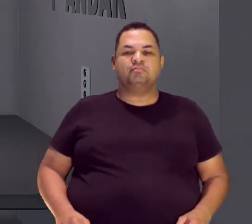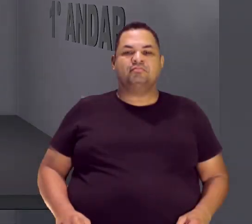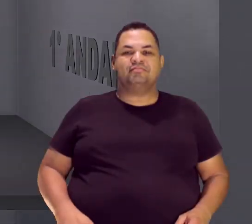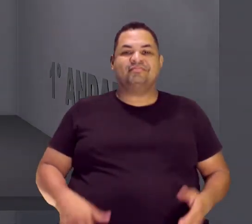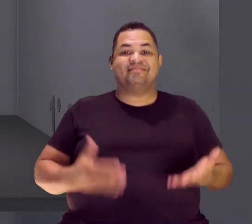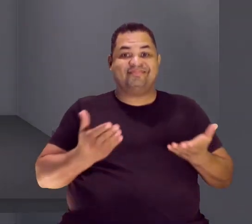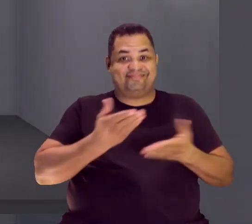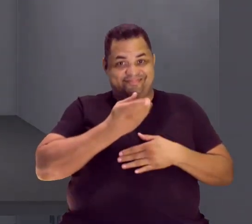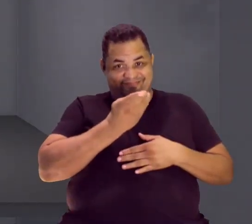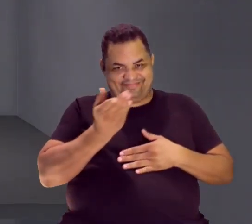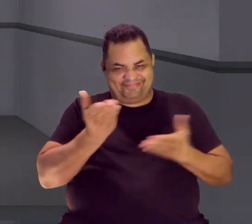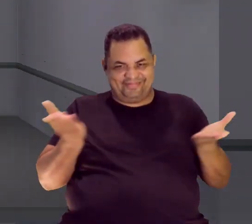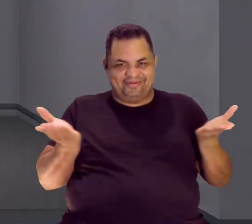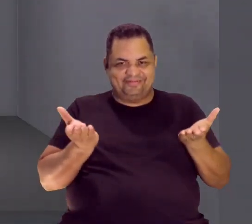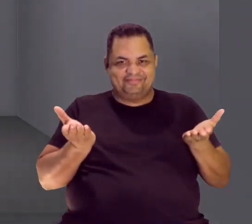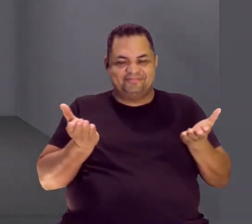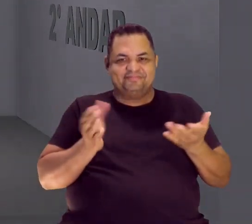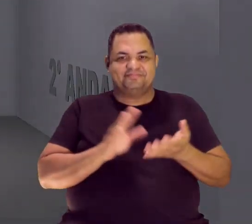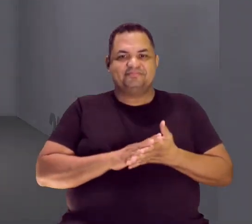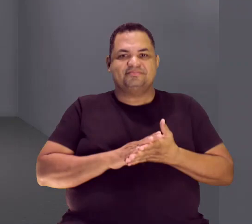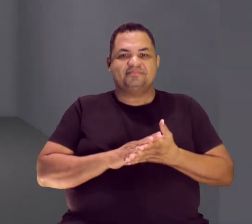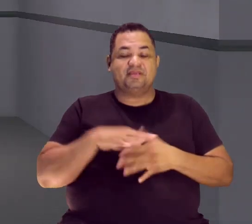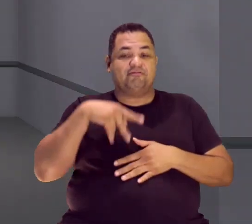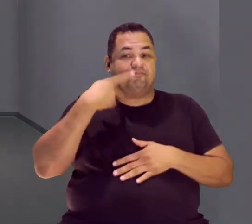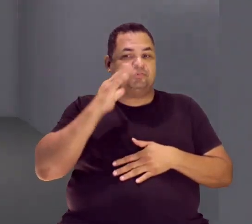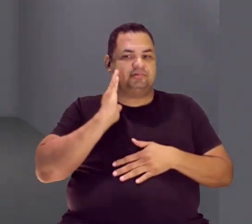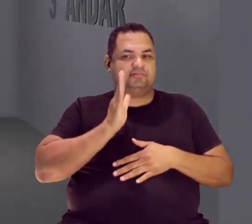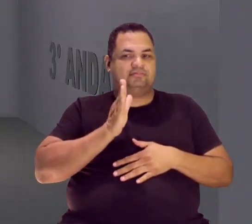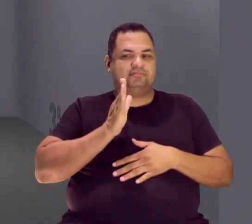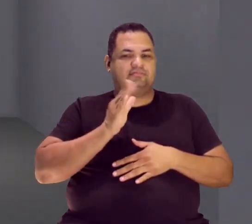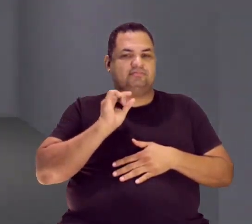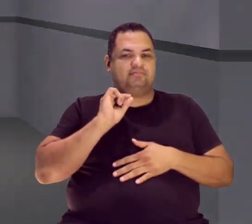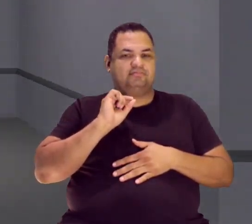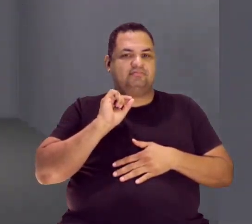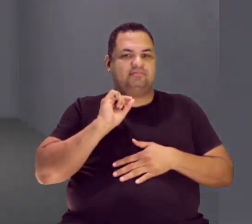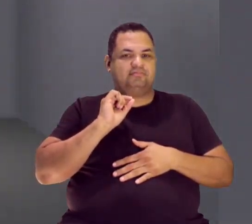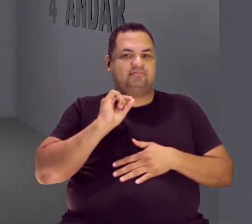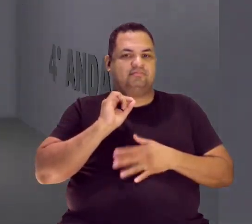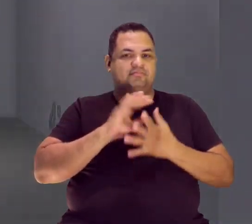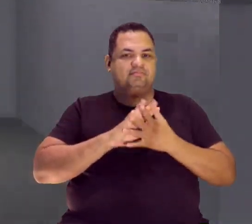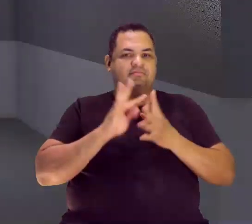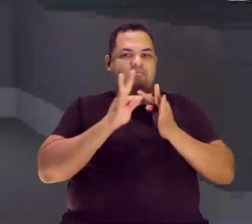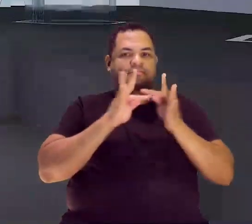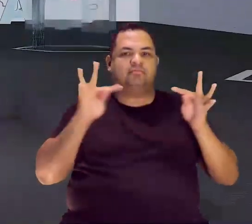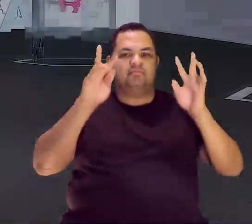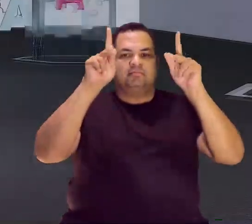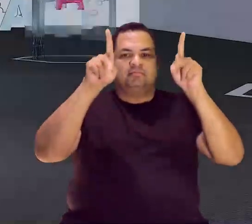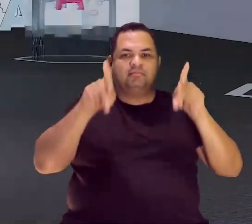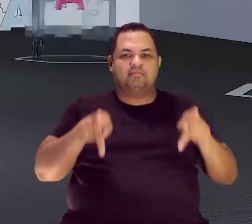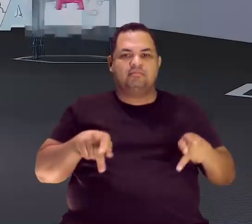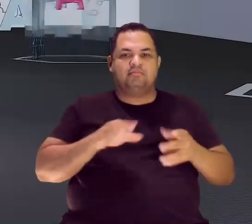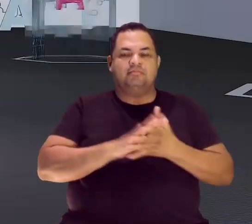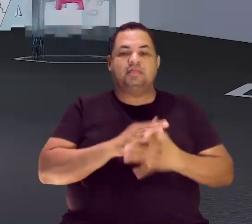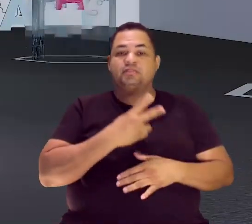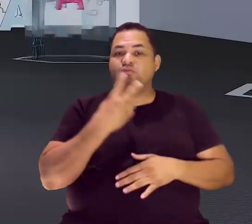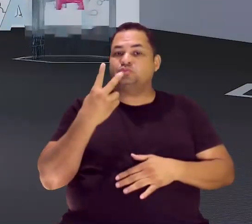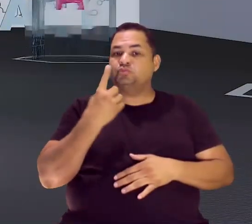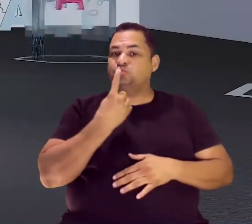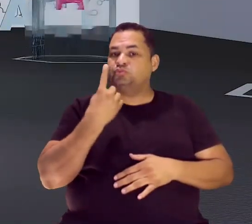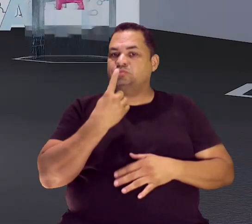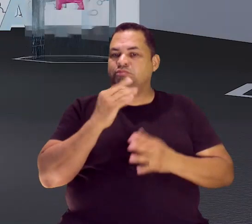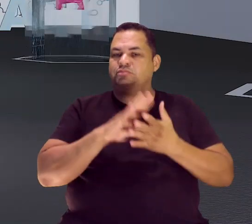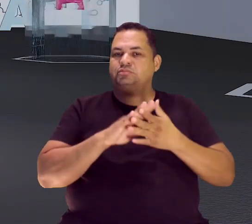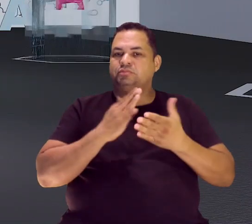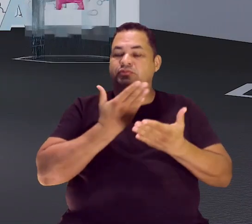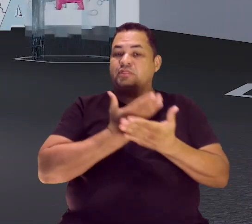E aí você, olha só, bem que eu falei, olha sobre a tabela periódica parte um que vocês acabaram